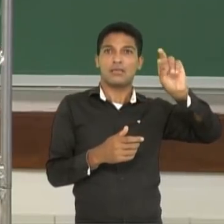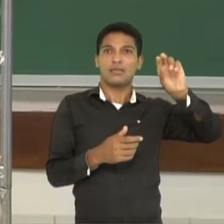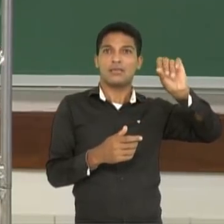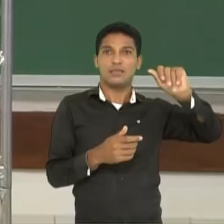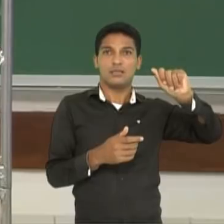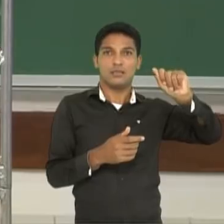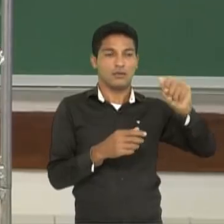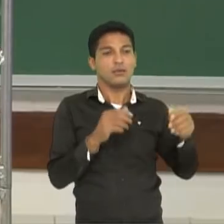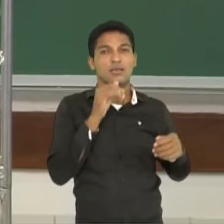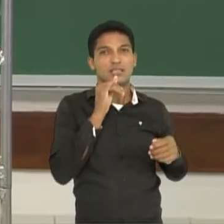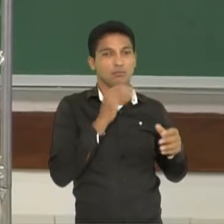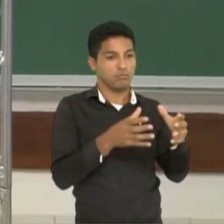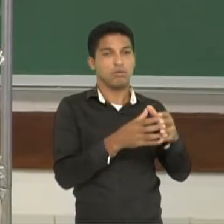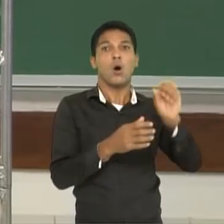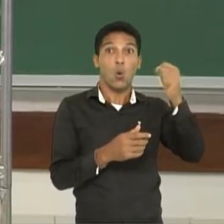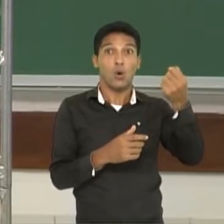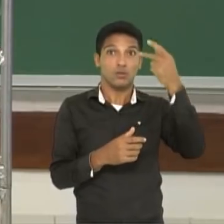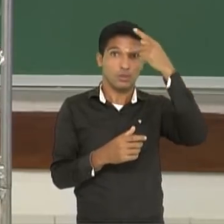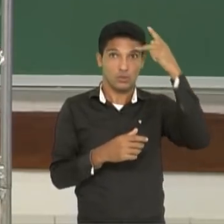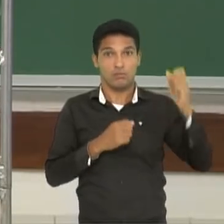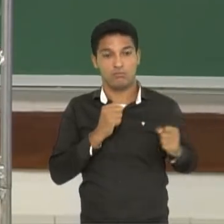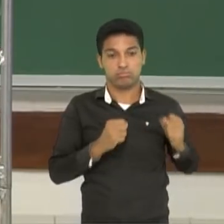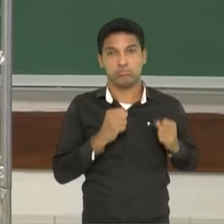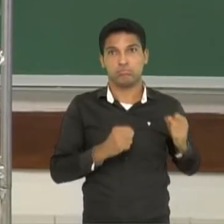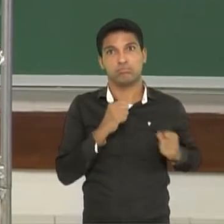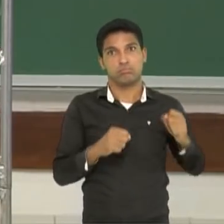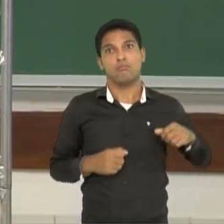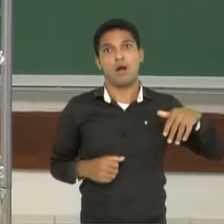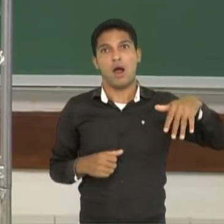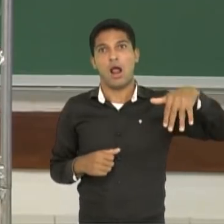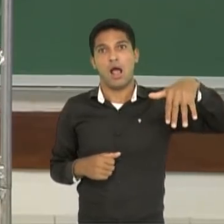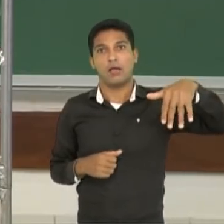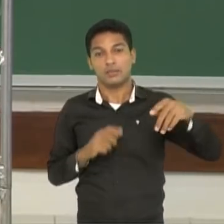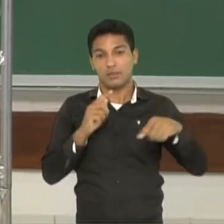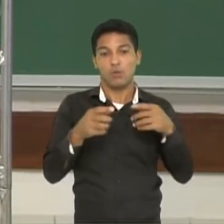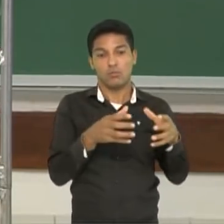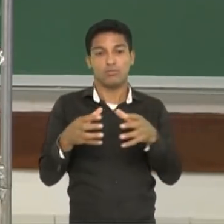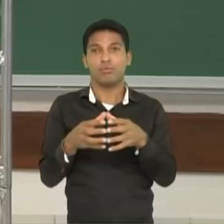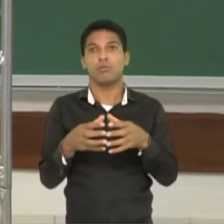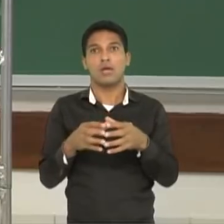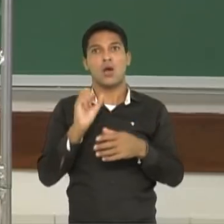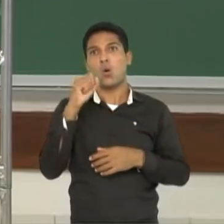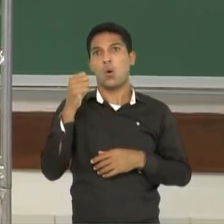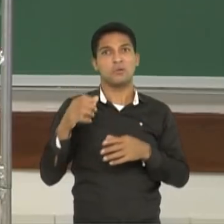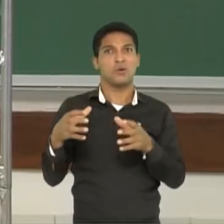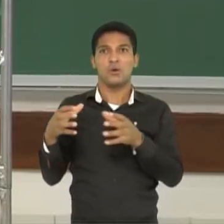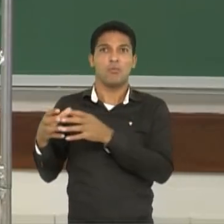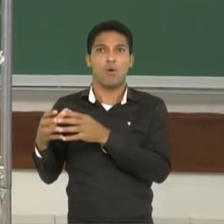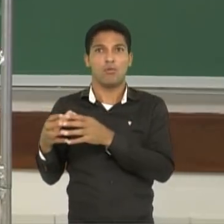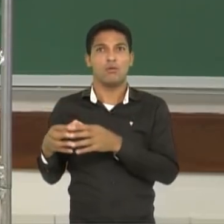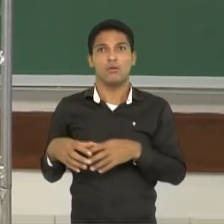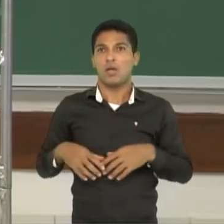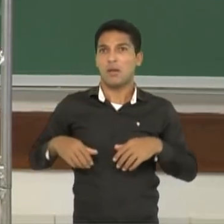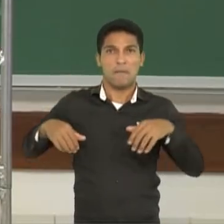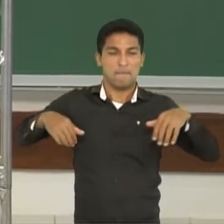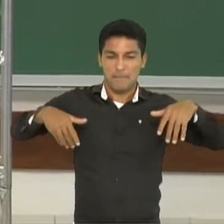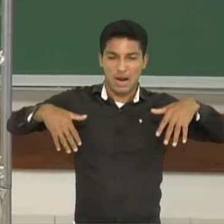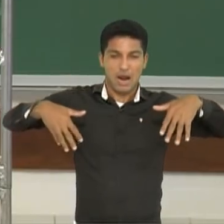8 corredores, se precisar ainda tem uma terceira bateria, uma quarta bateria, o número de baterias